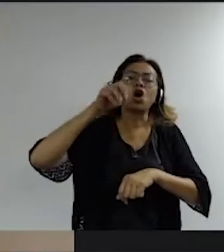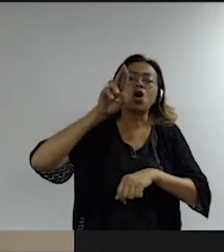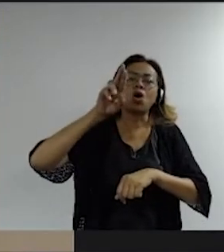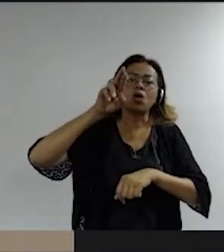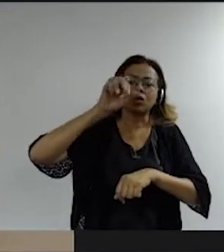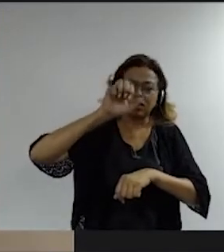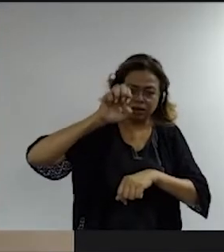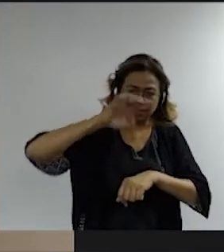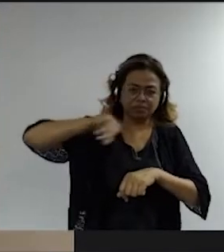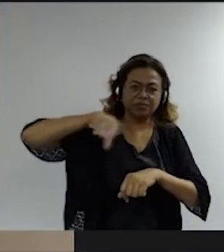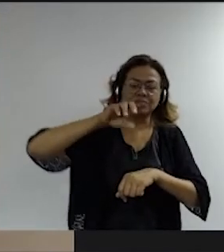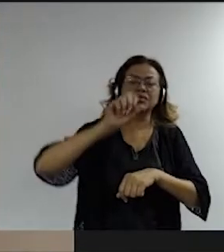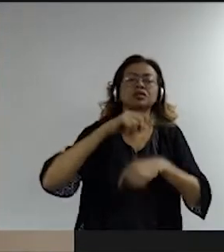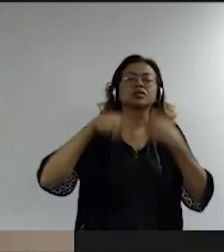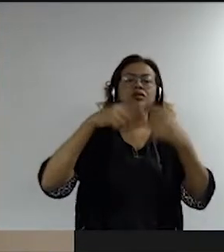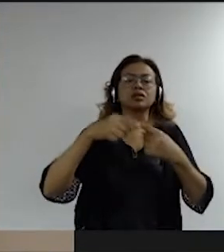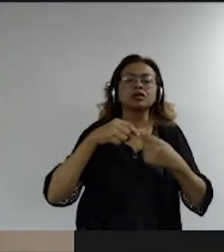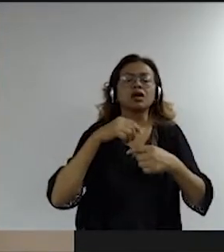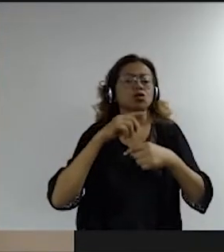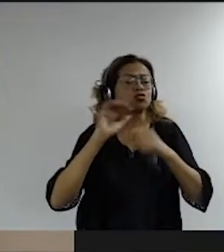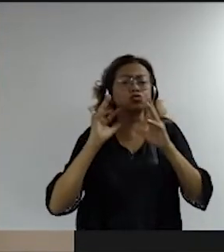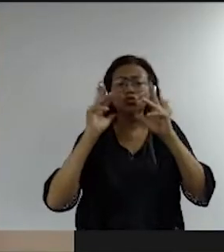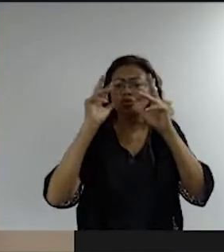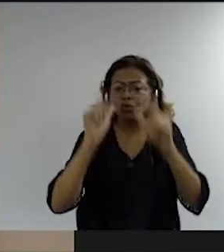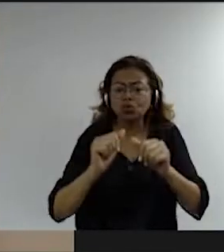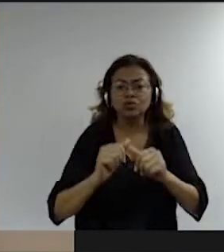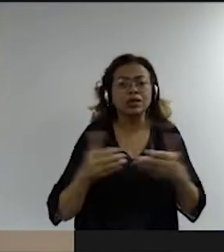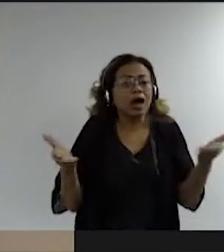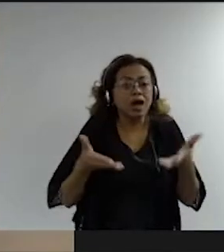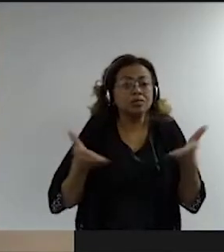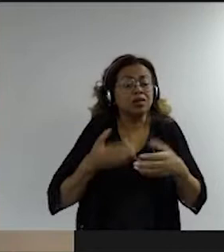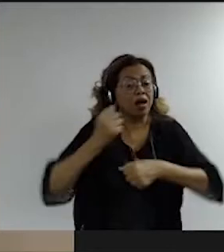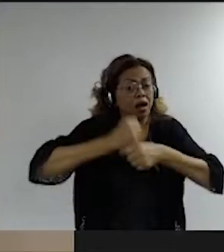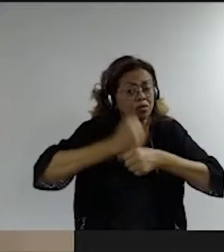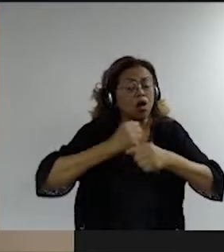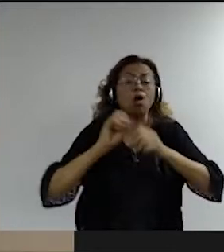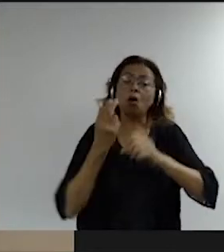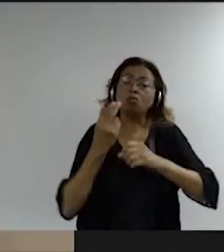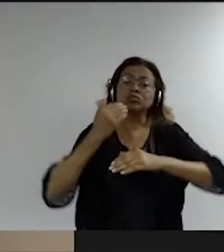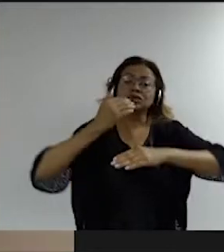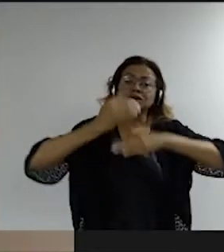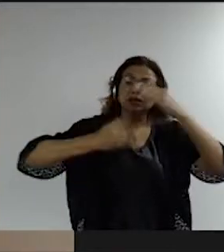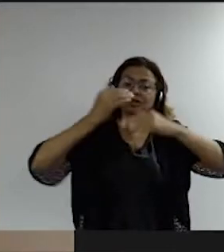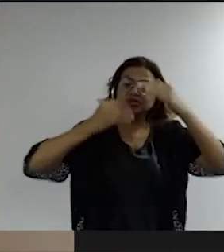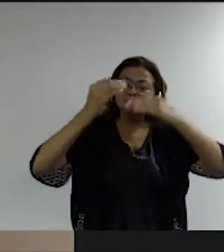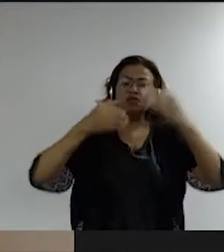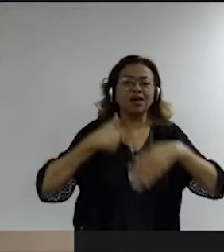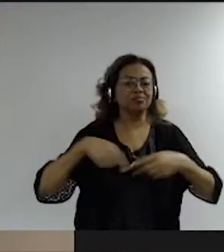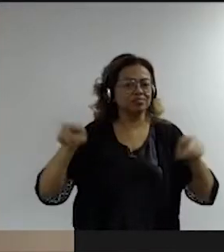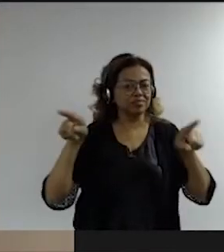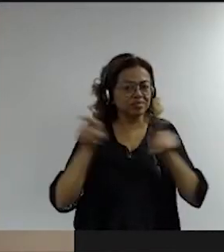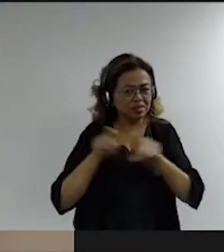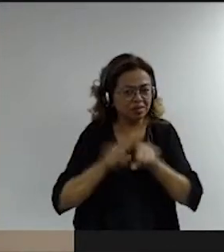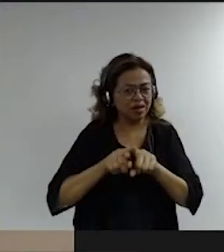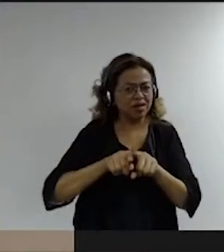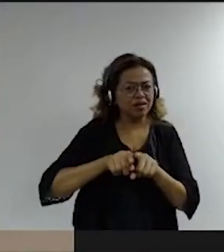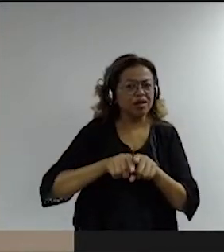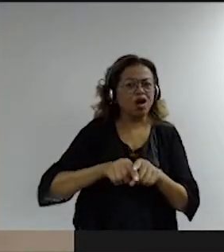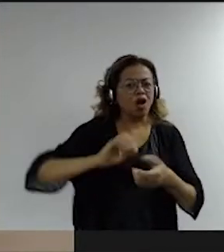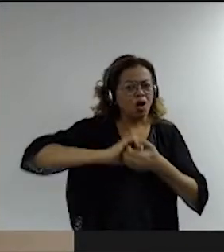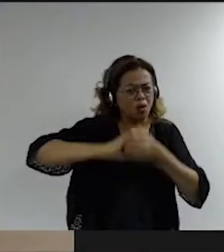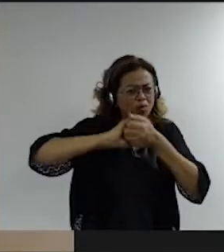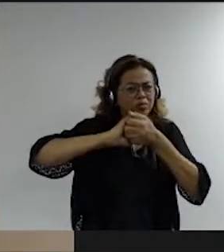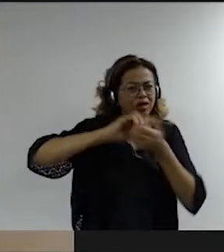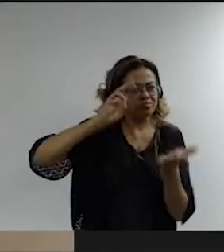Coelho e todos aqueles que construíram este evento. Cumprimentar nossos membros honorários